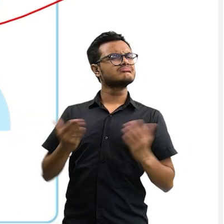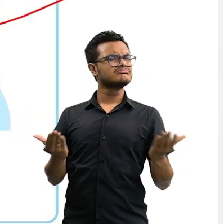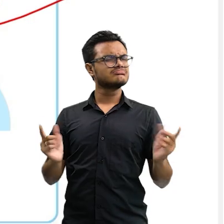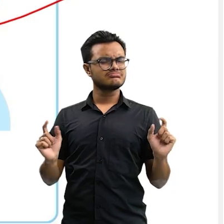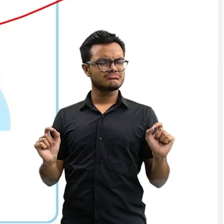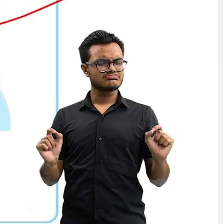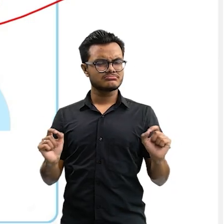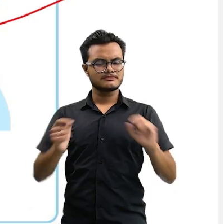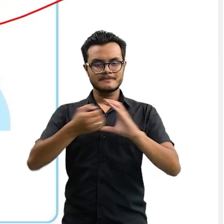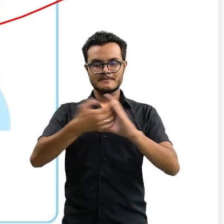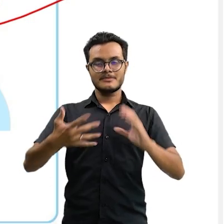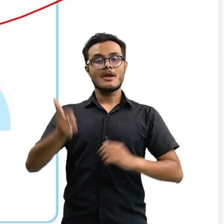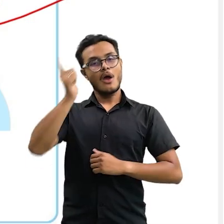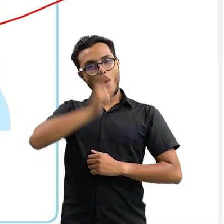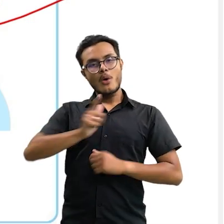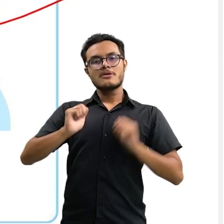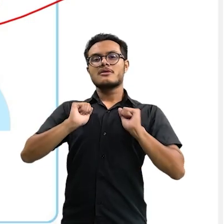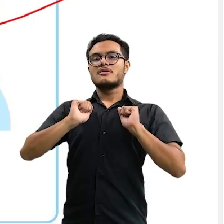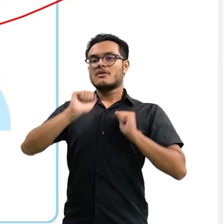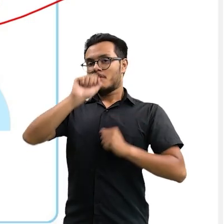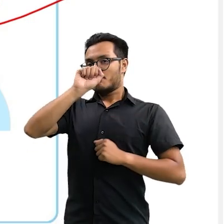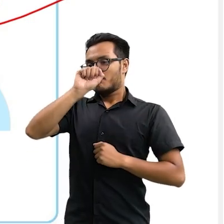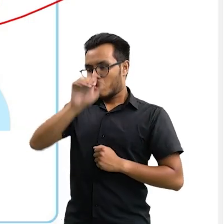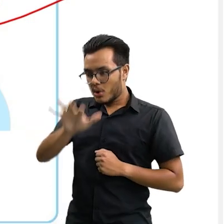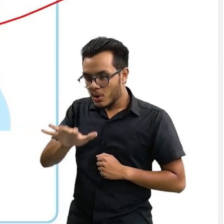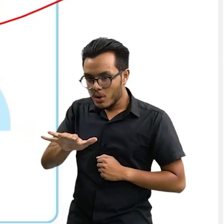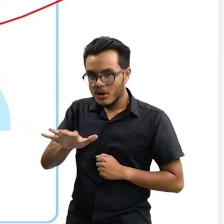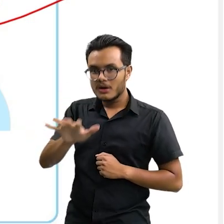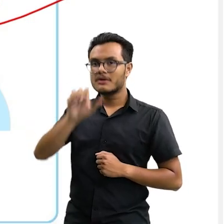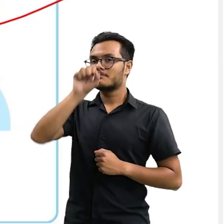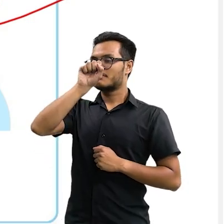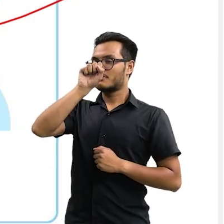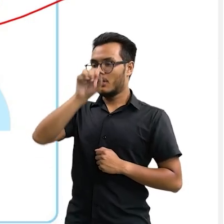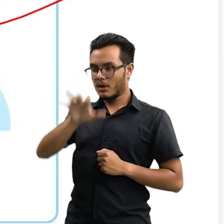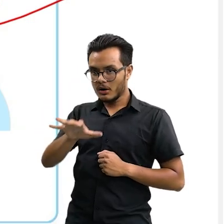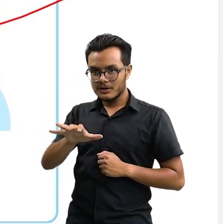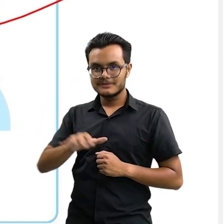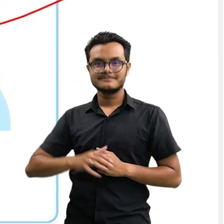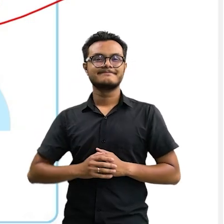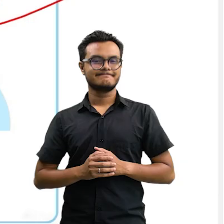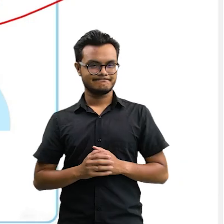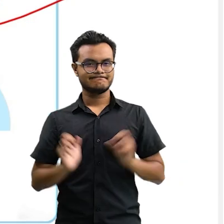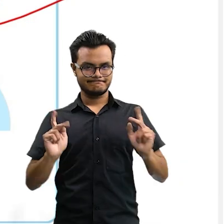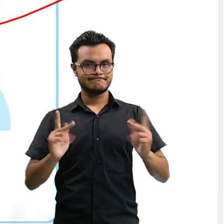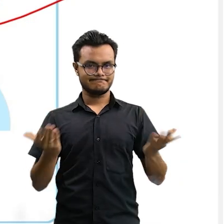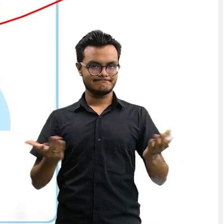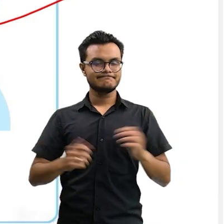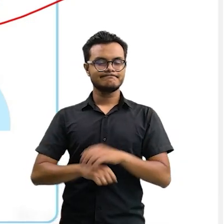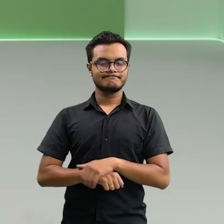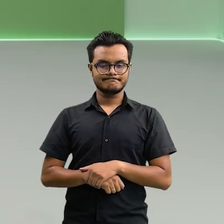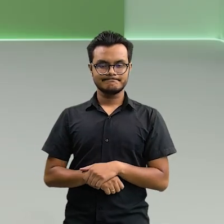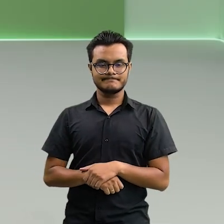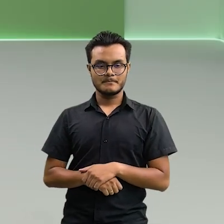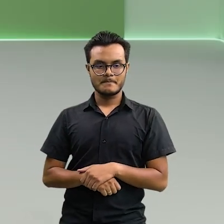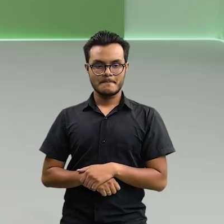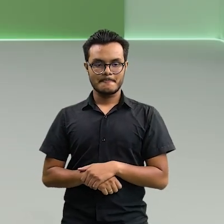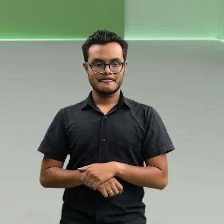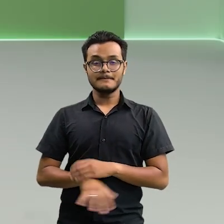Ele quer sair. Ele quer sair, certo? Então, inspira,